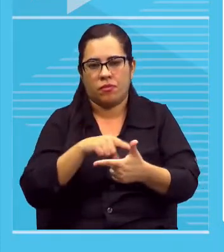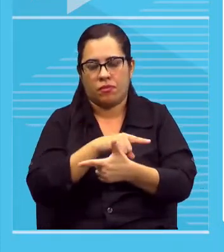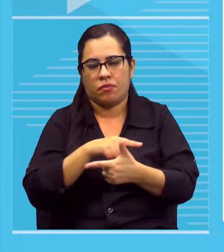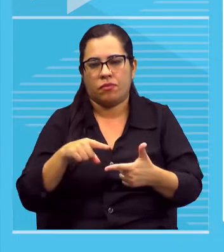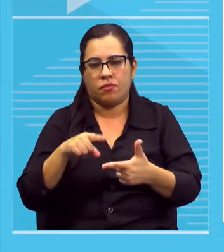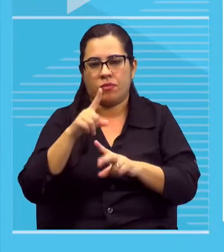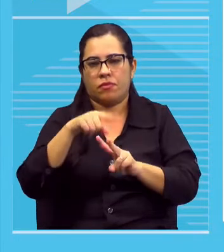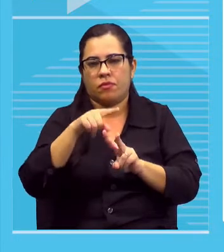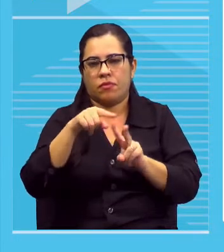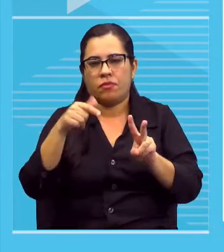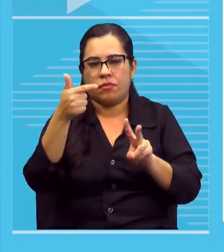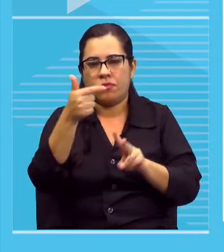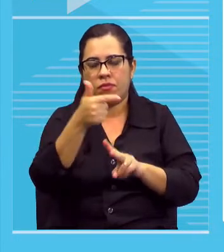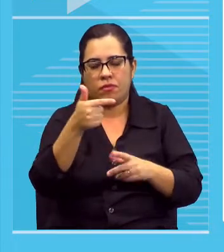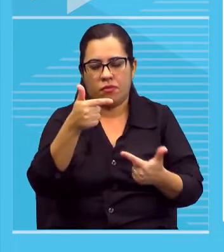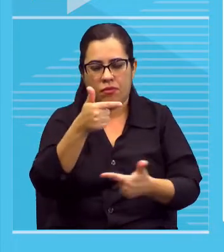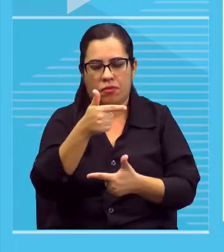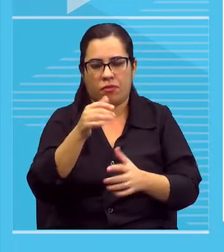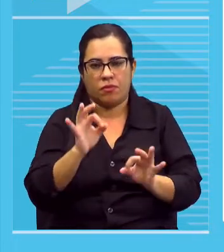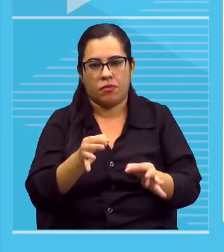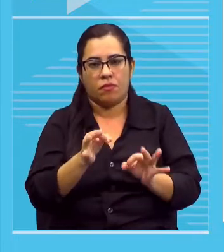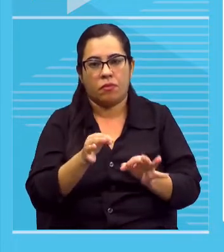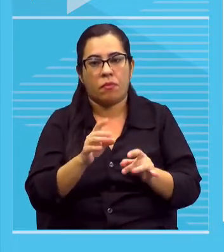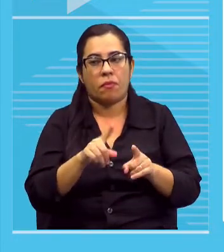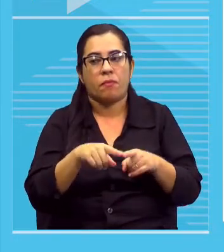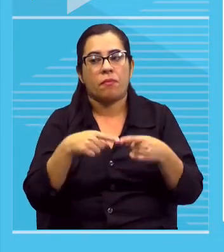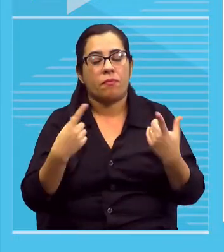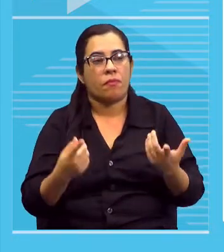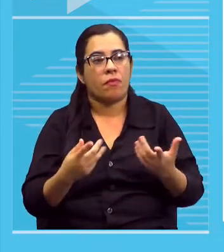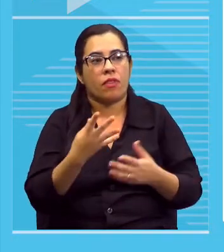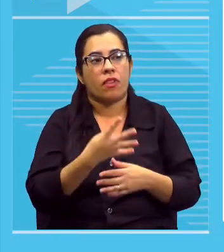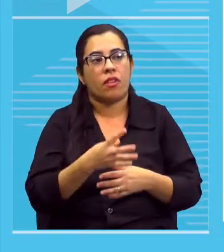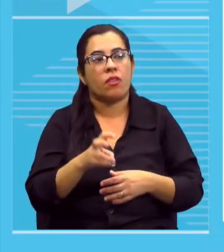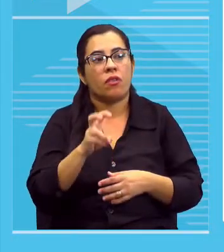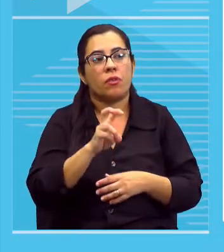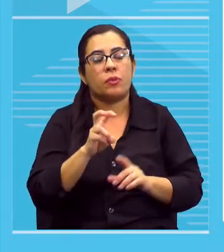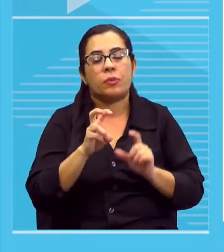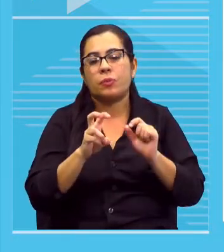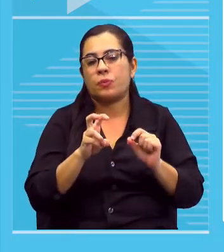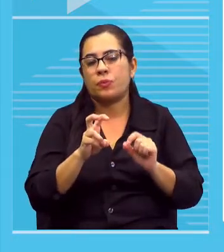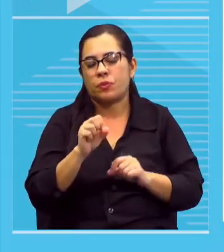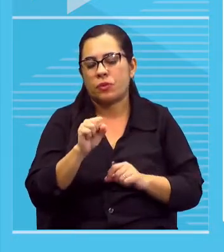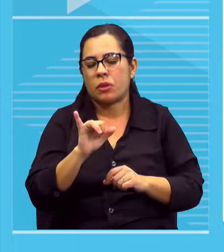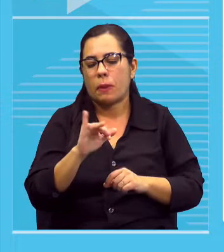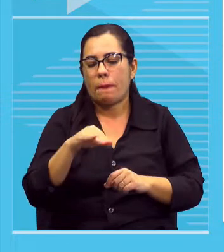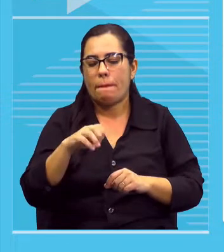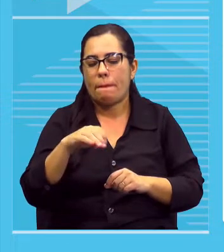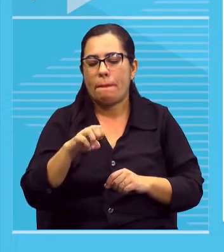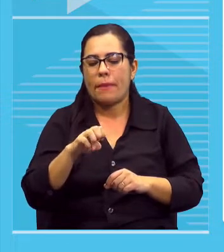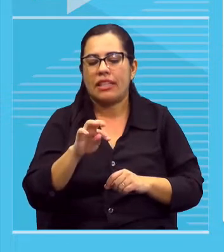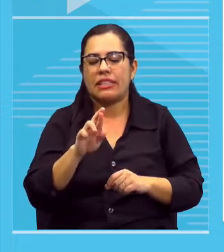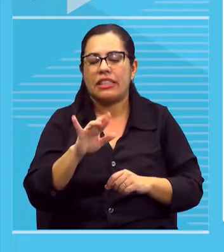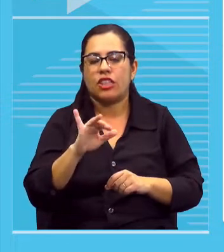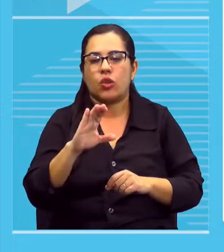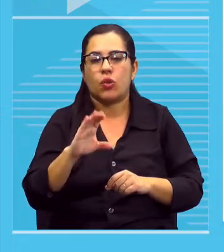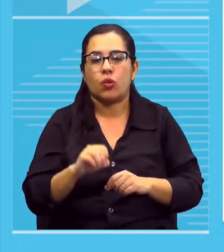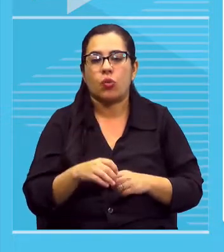quem é o simétrico de 45 no segundo quadrante é o